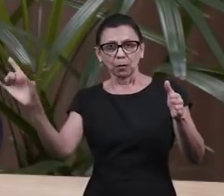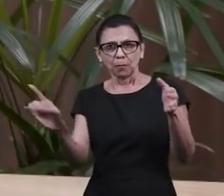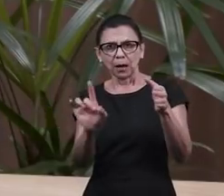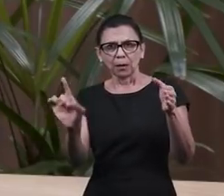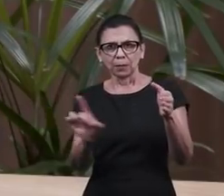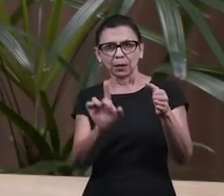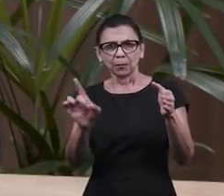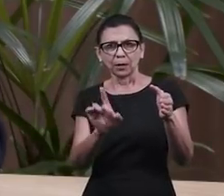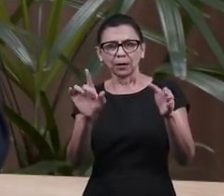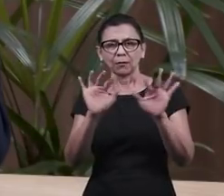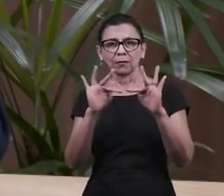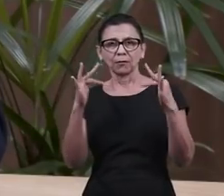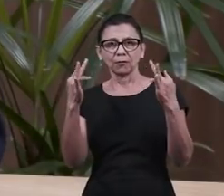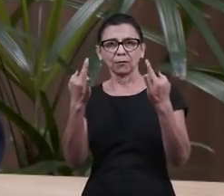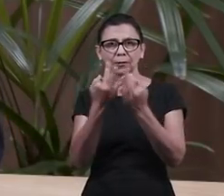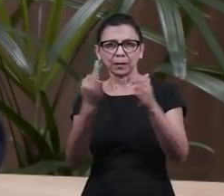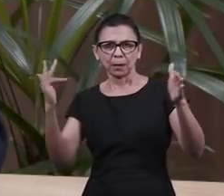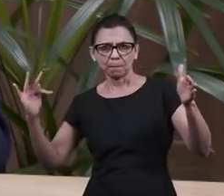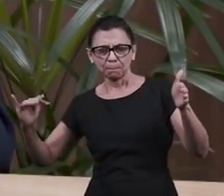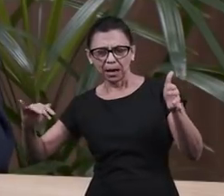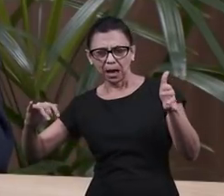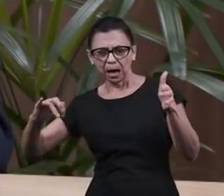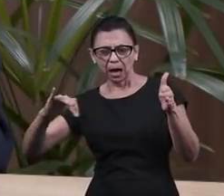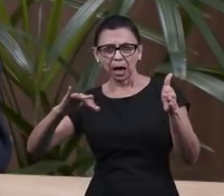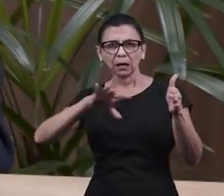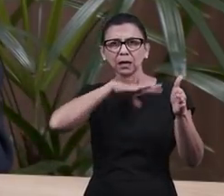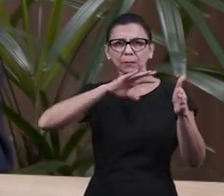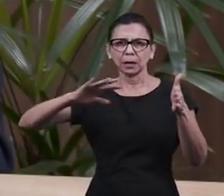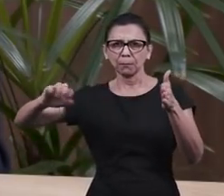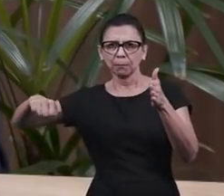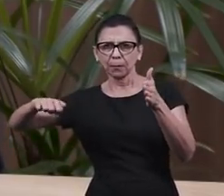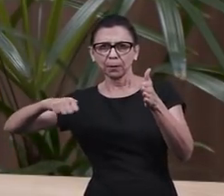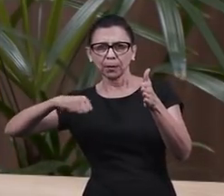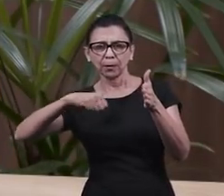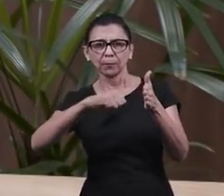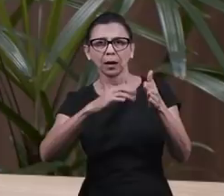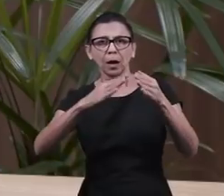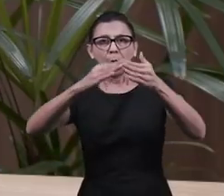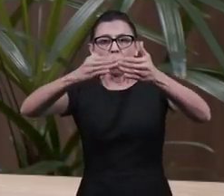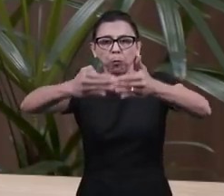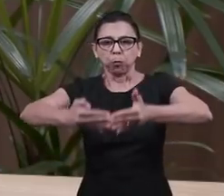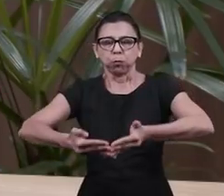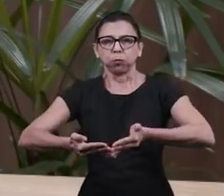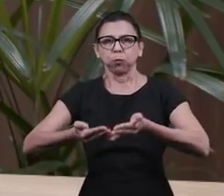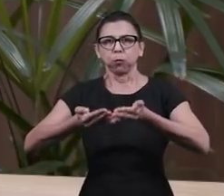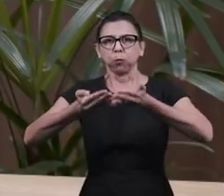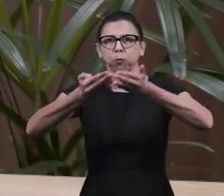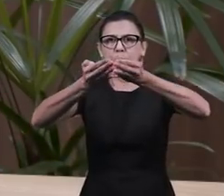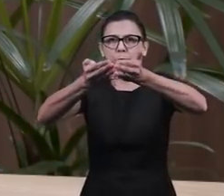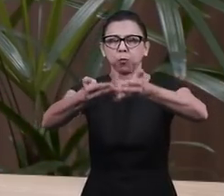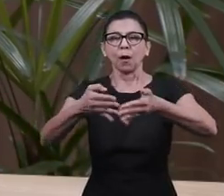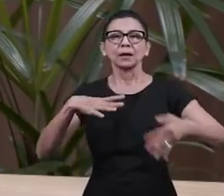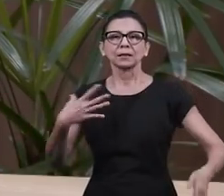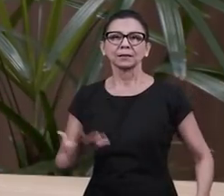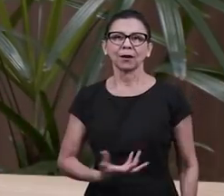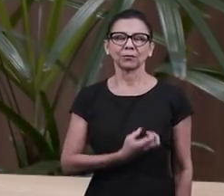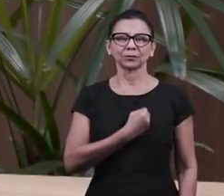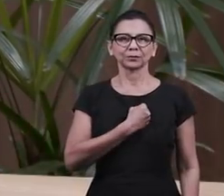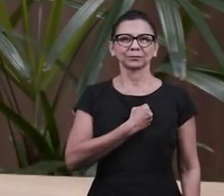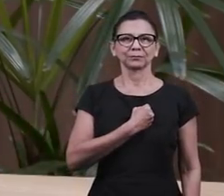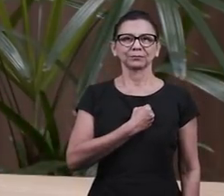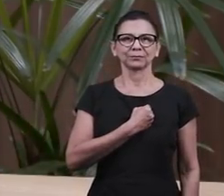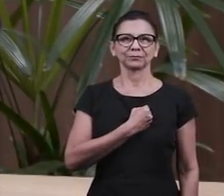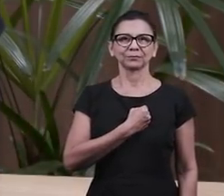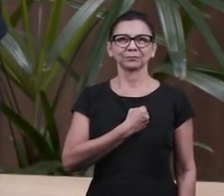salvação. Então veja, 100 anos pregando, mas quando veio o mal, o que o Senhor fez? Antes que venha o mal,